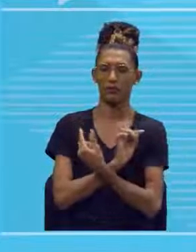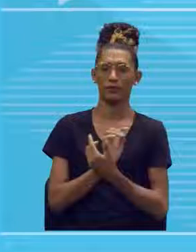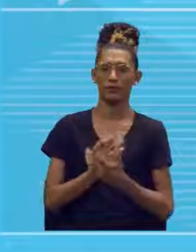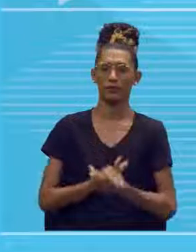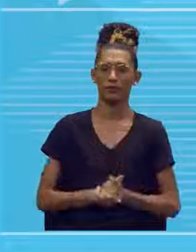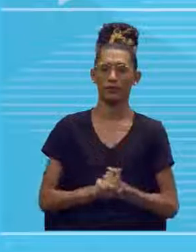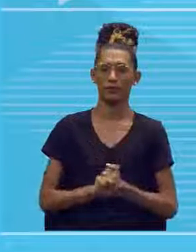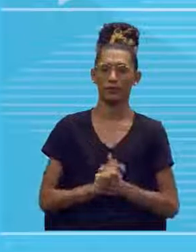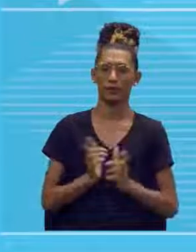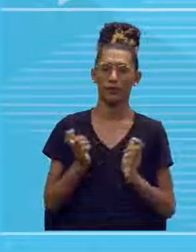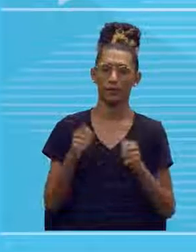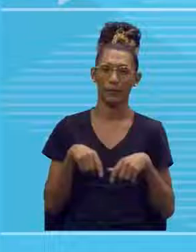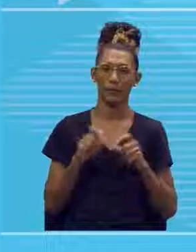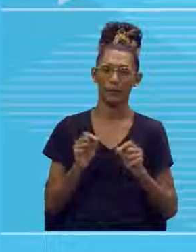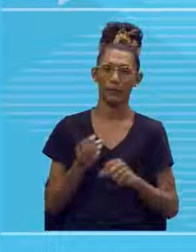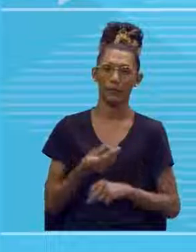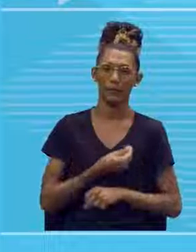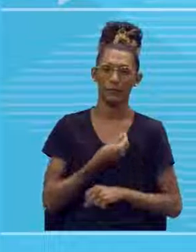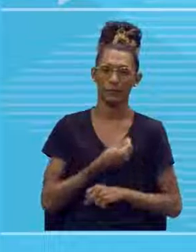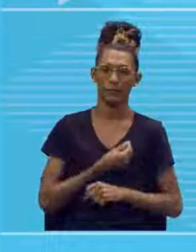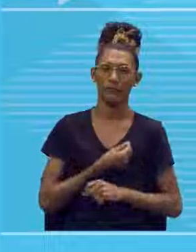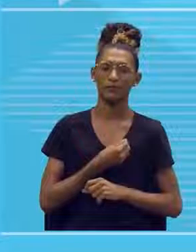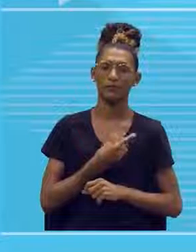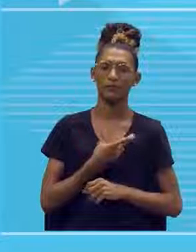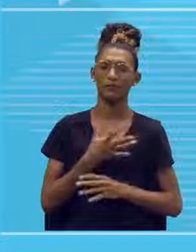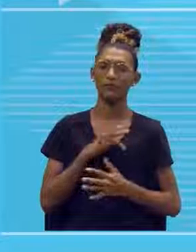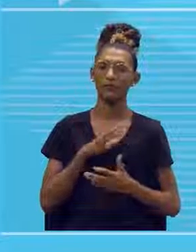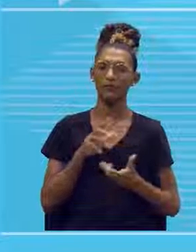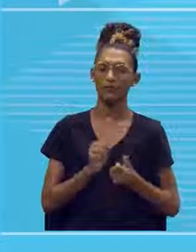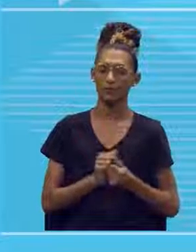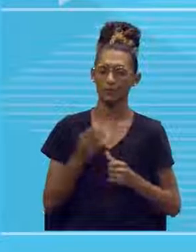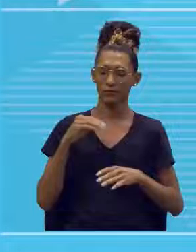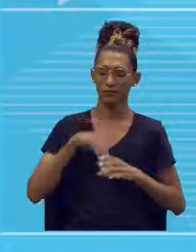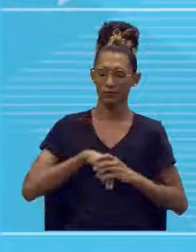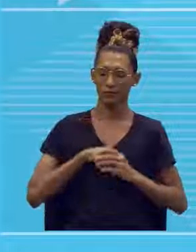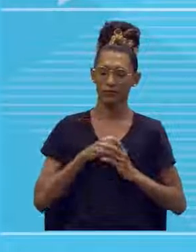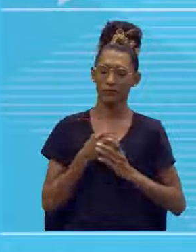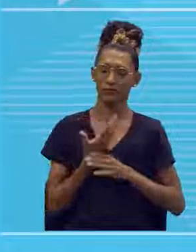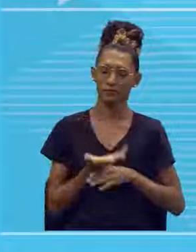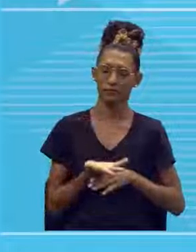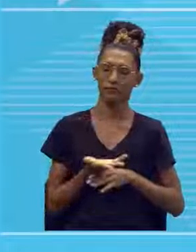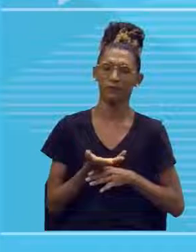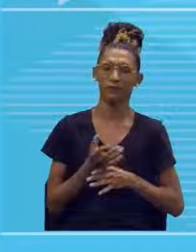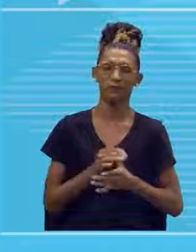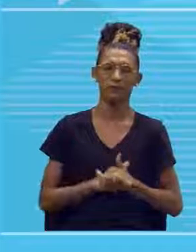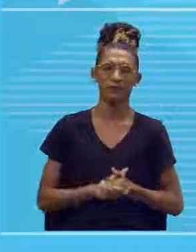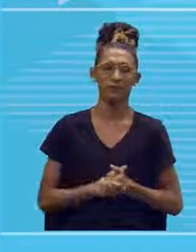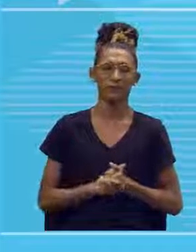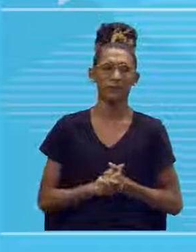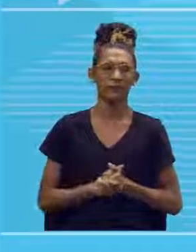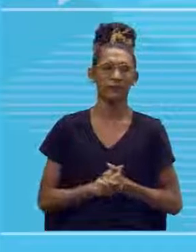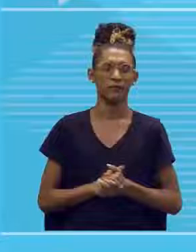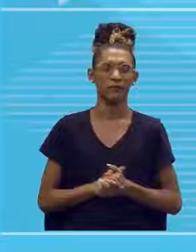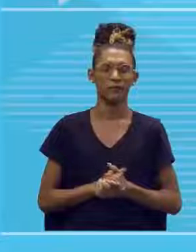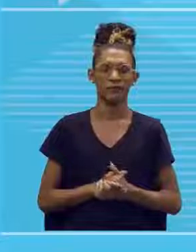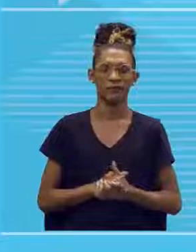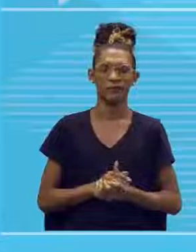em um universo de dentro para fora em uma célula Oca